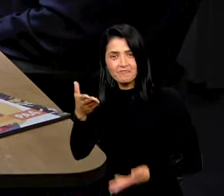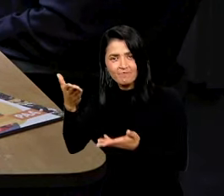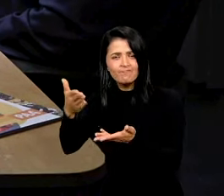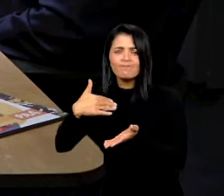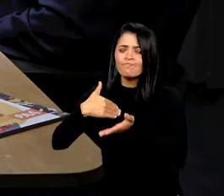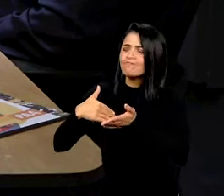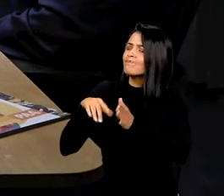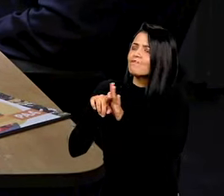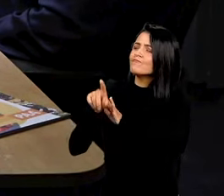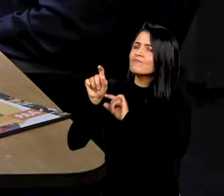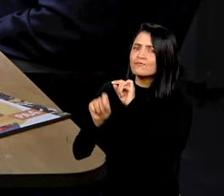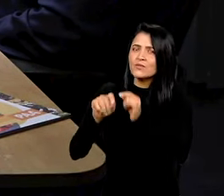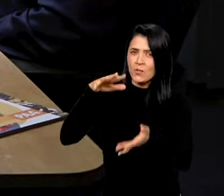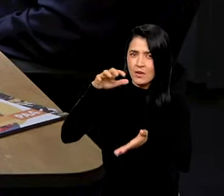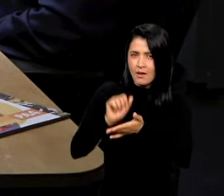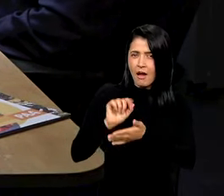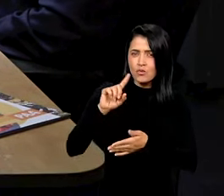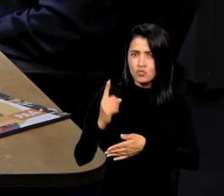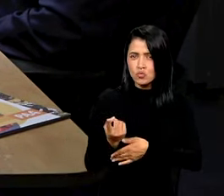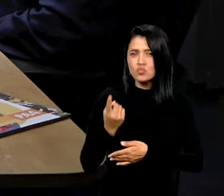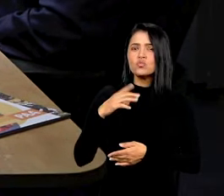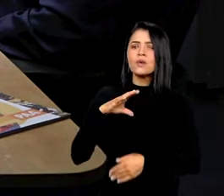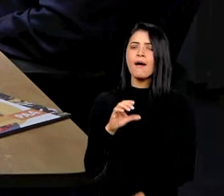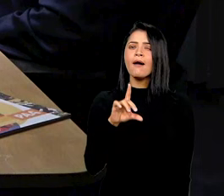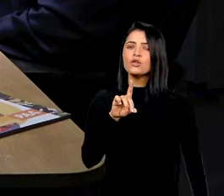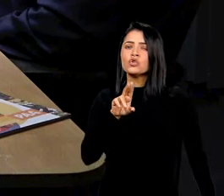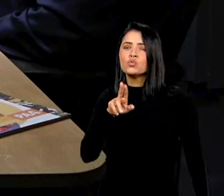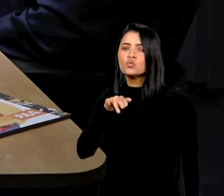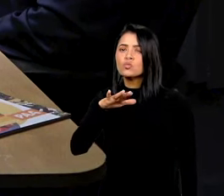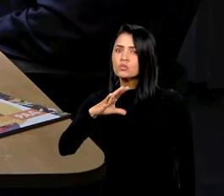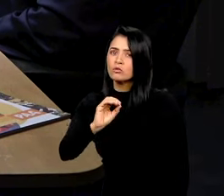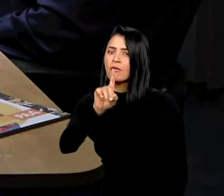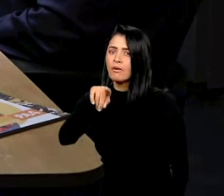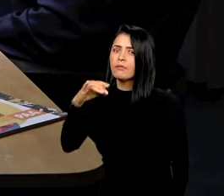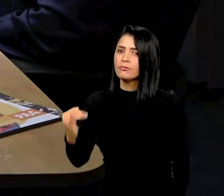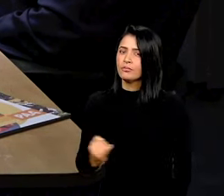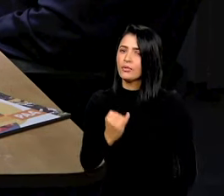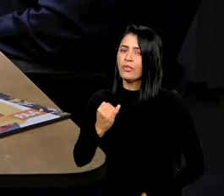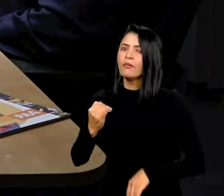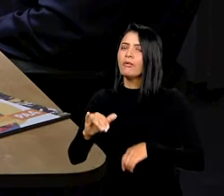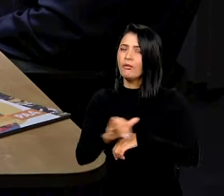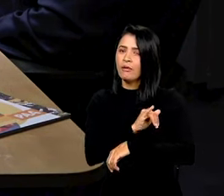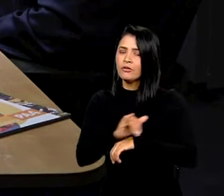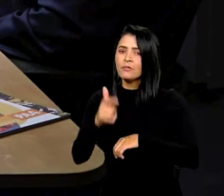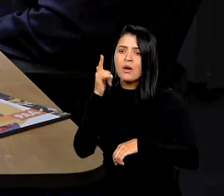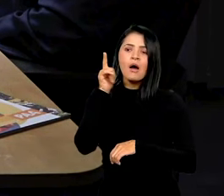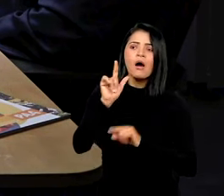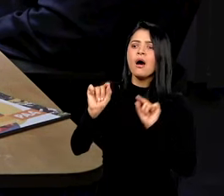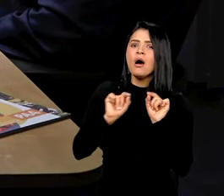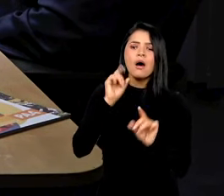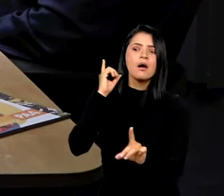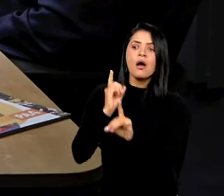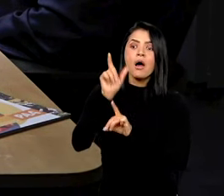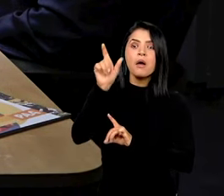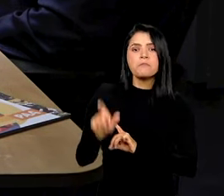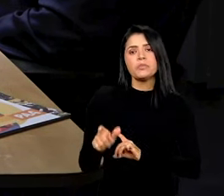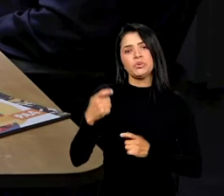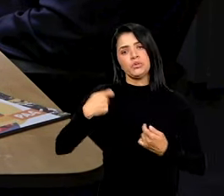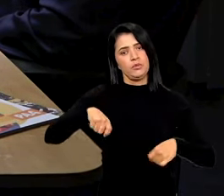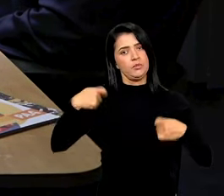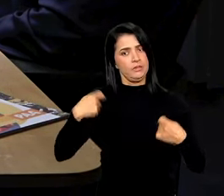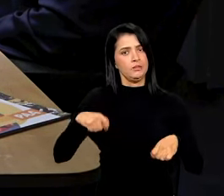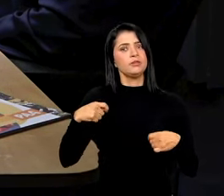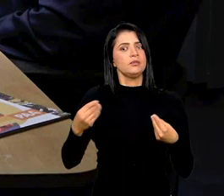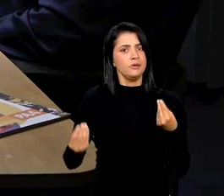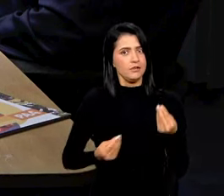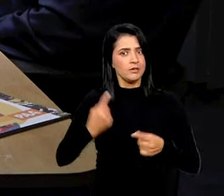Secretário, o Cadastro Único, o CAD Único, ele é uma importante ferramenta para alcançar, para descobrir quem são as pessoas